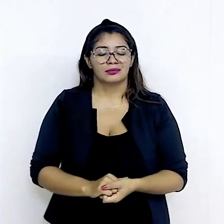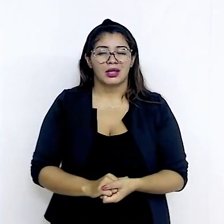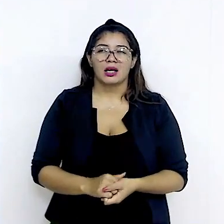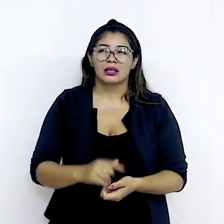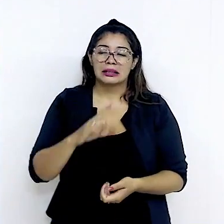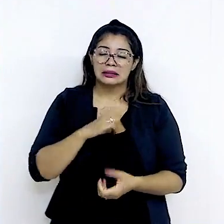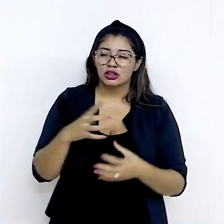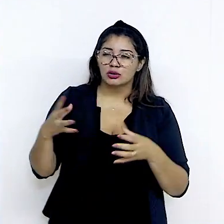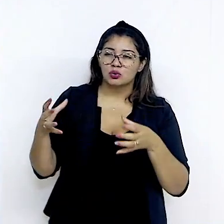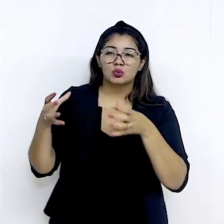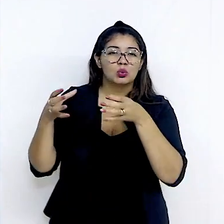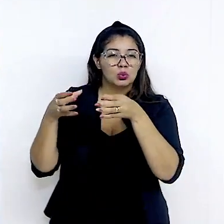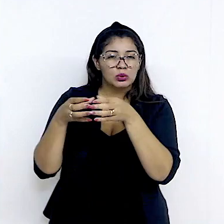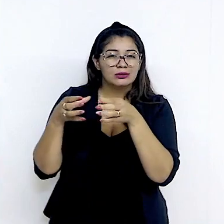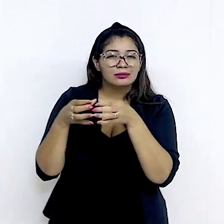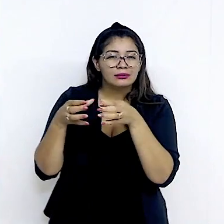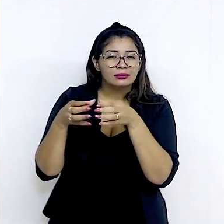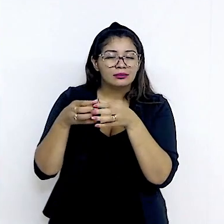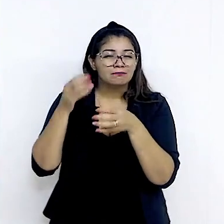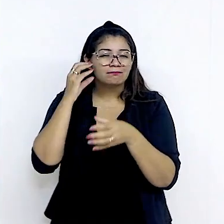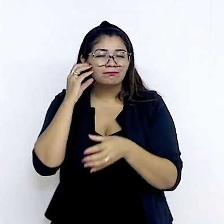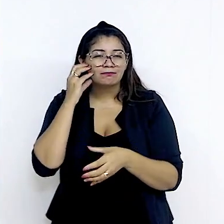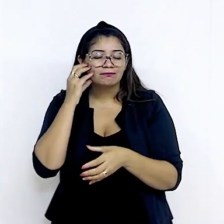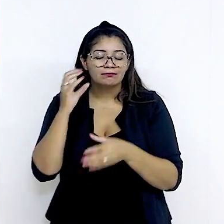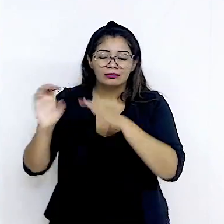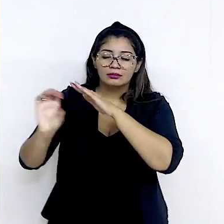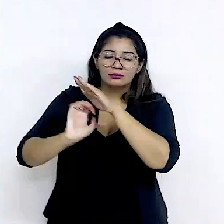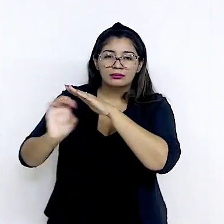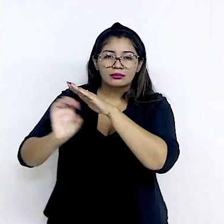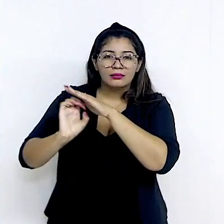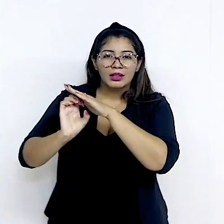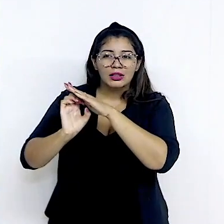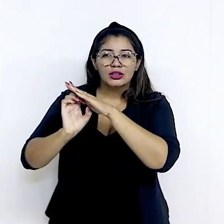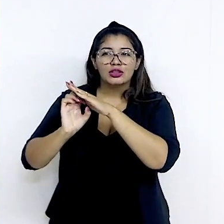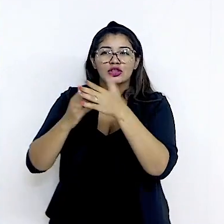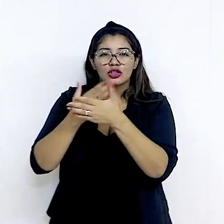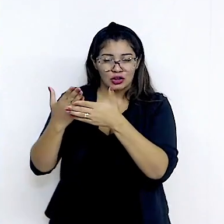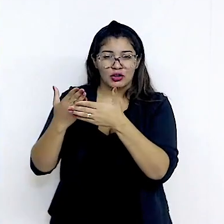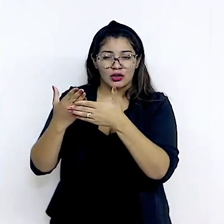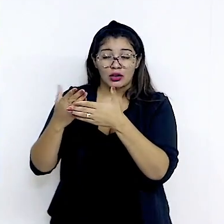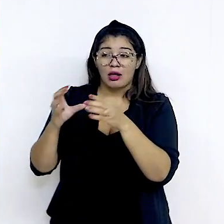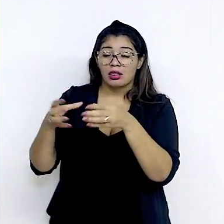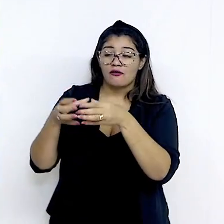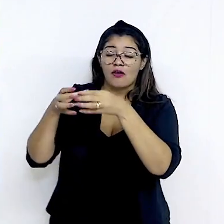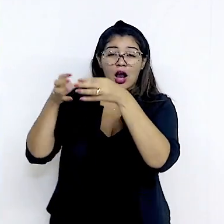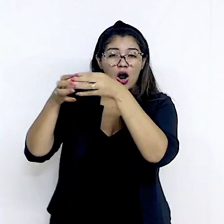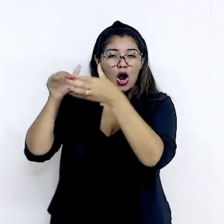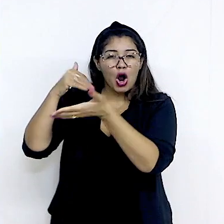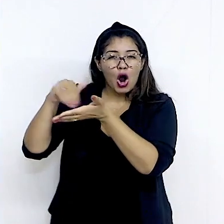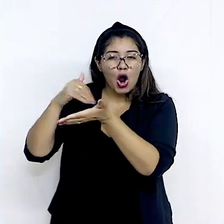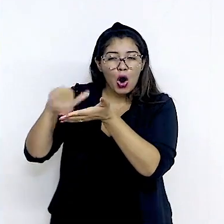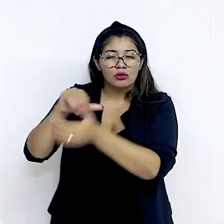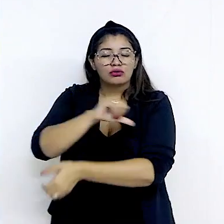Existe um centro os Emirados têm uma empresa de satélites, a IALSAT, que tem um escritório no